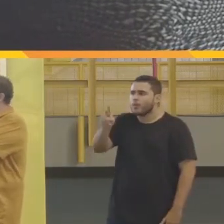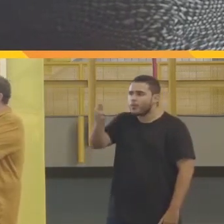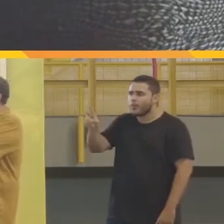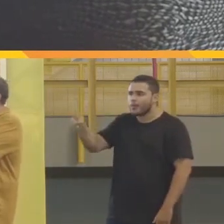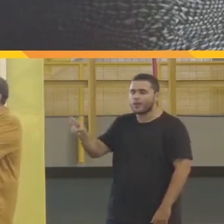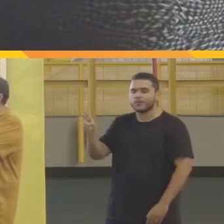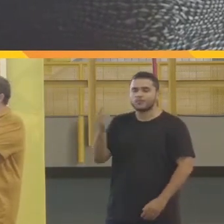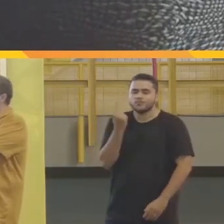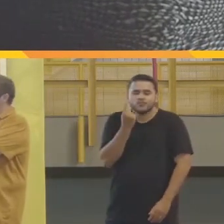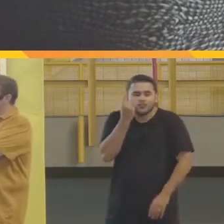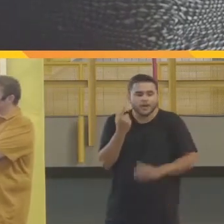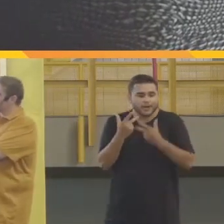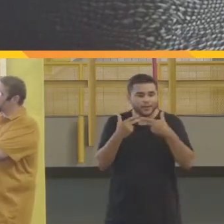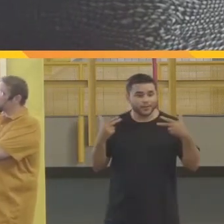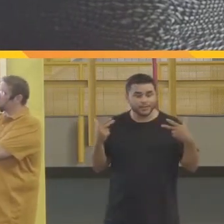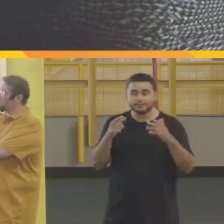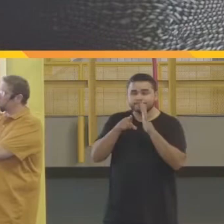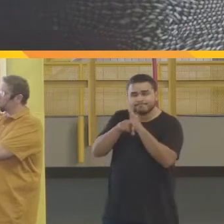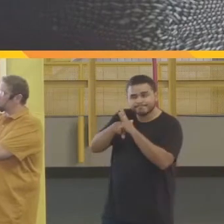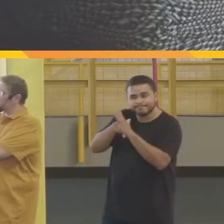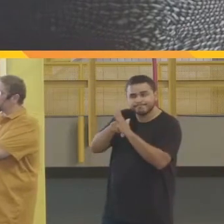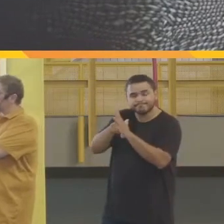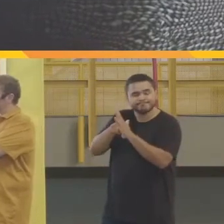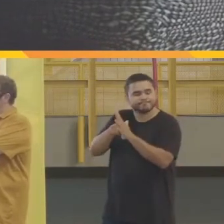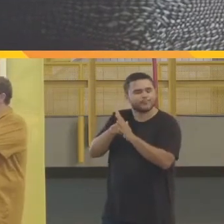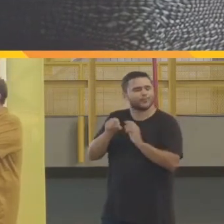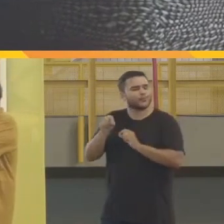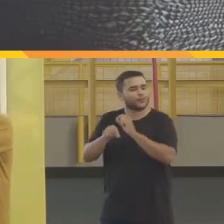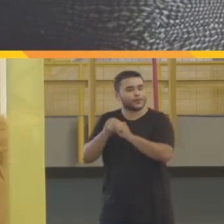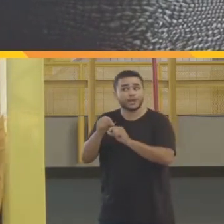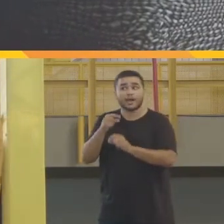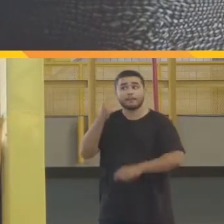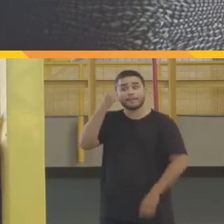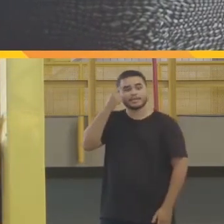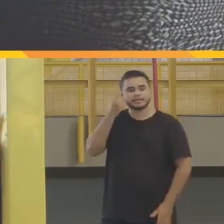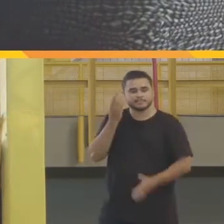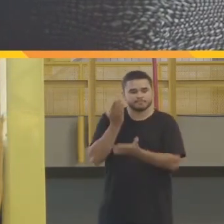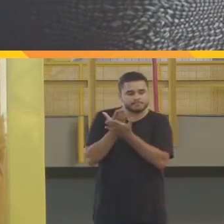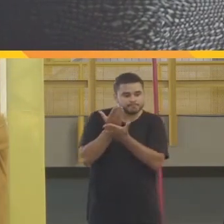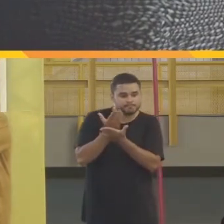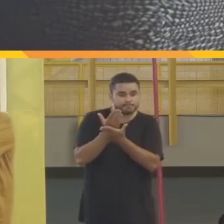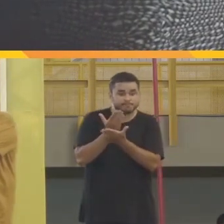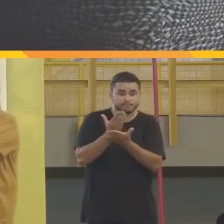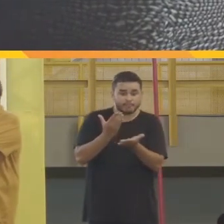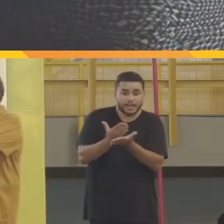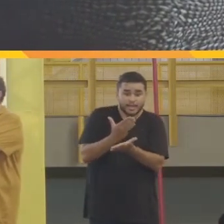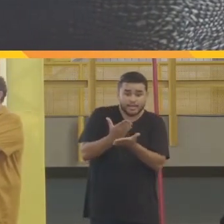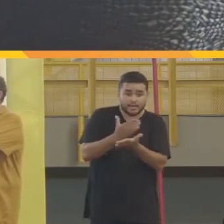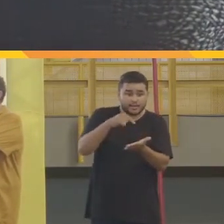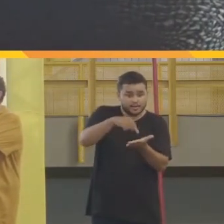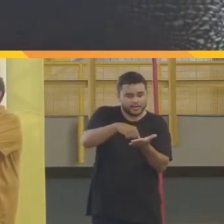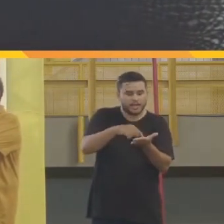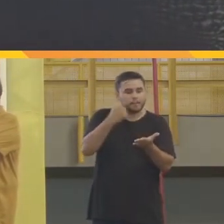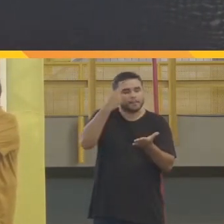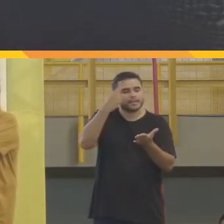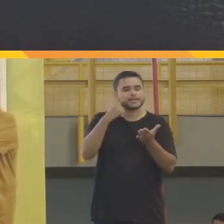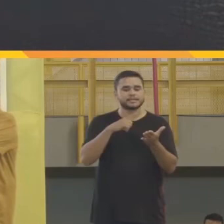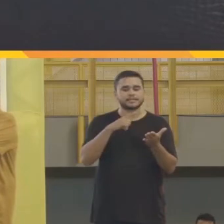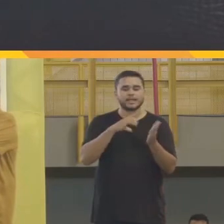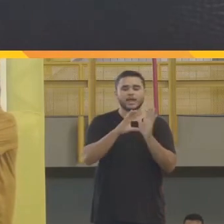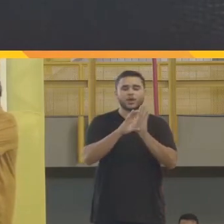ao investigar o que havia em comum, ele acabou construindo um de seus mais importantes